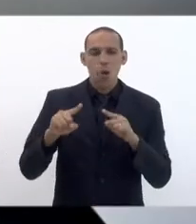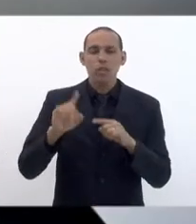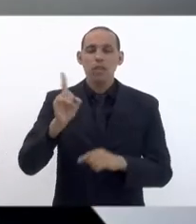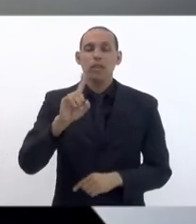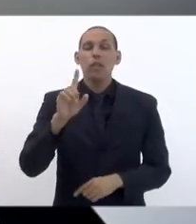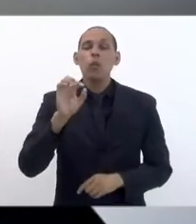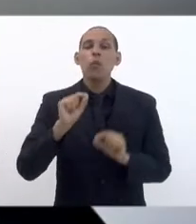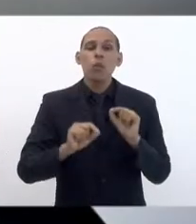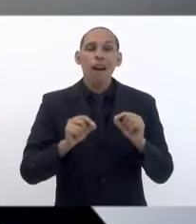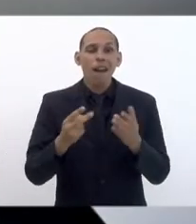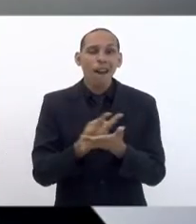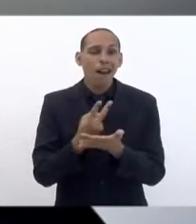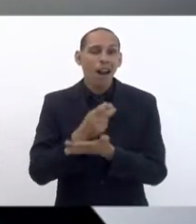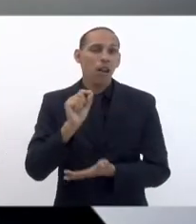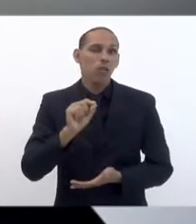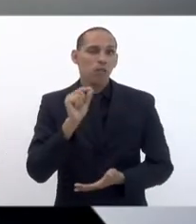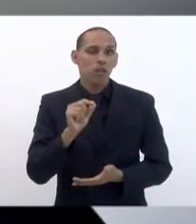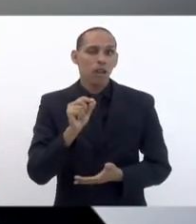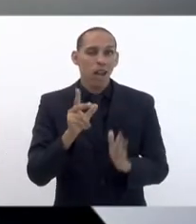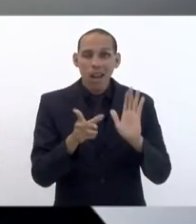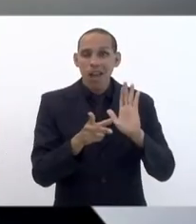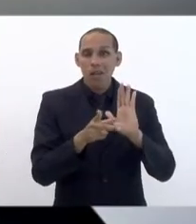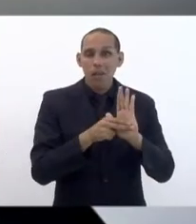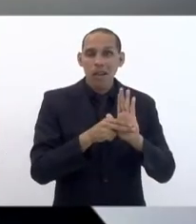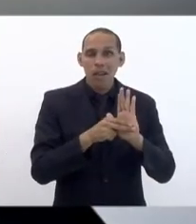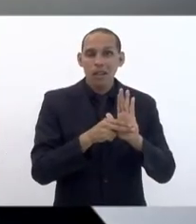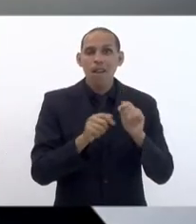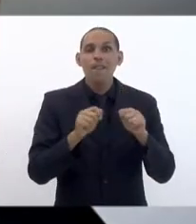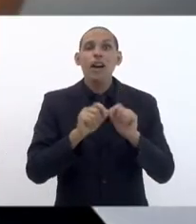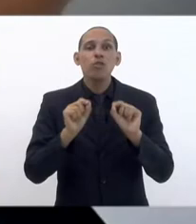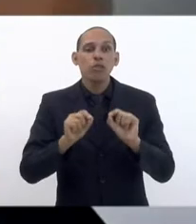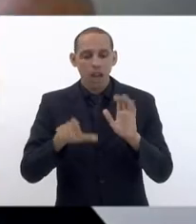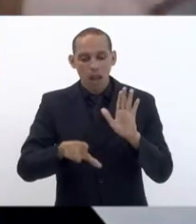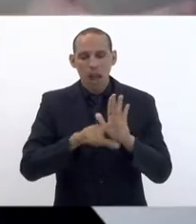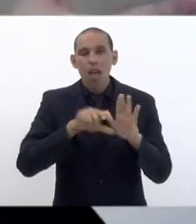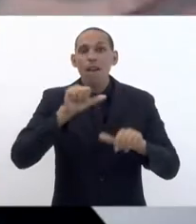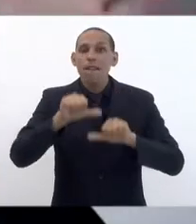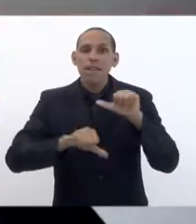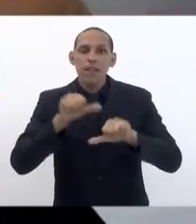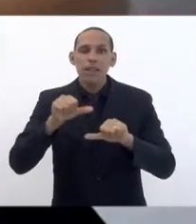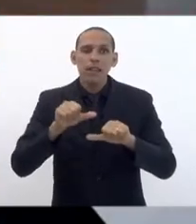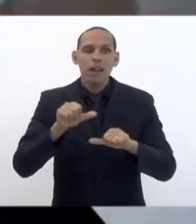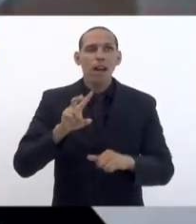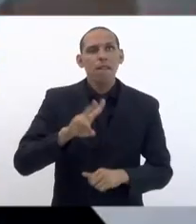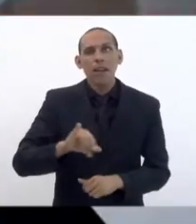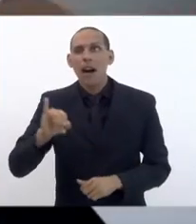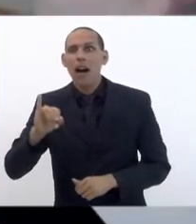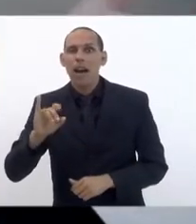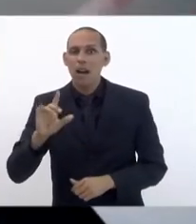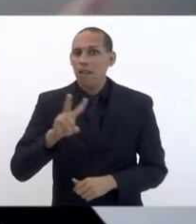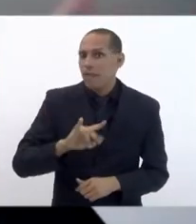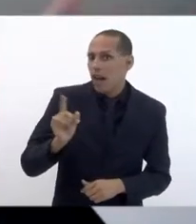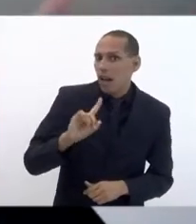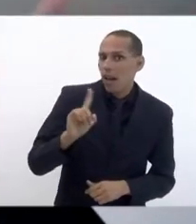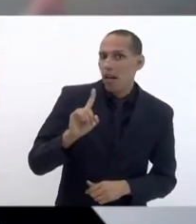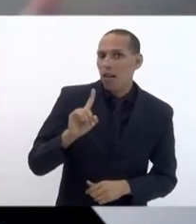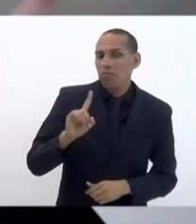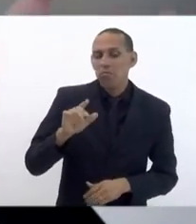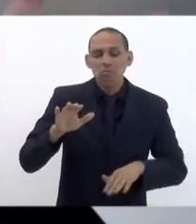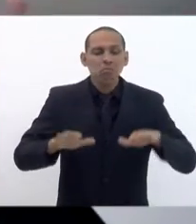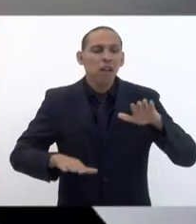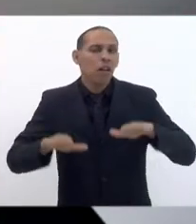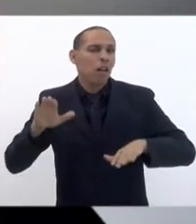divergência é que a emenda transforma a lei em algo que vai acontecer ou não vai acontecer dependendo de estudos que vierem a ser